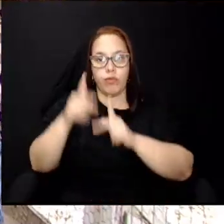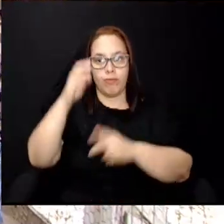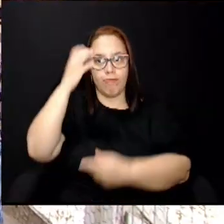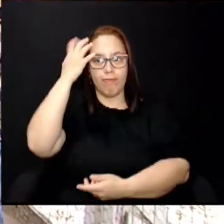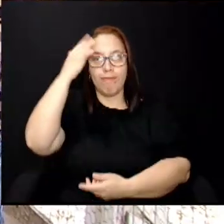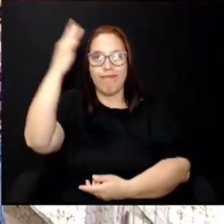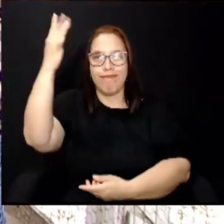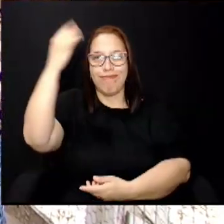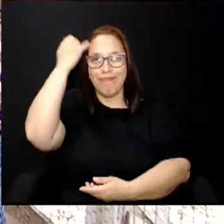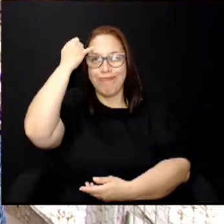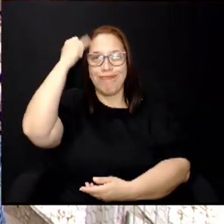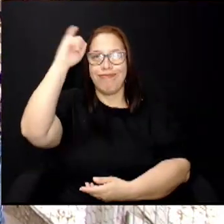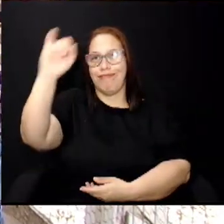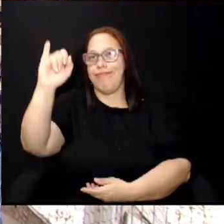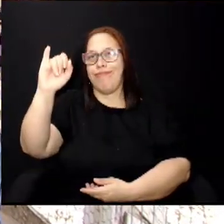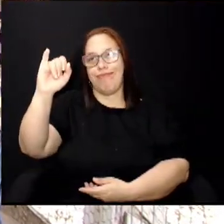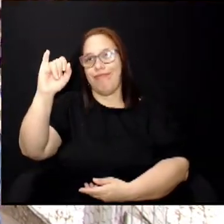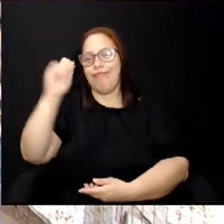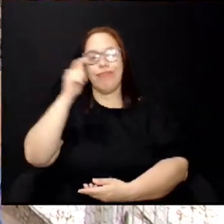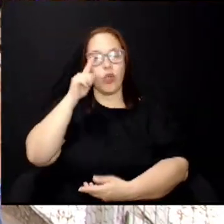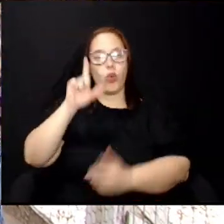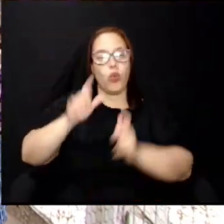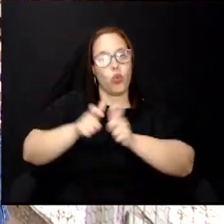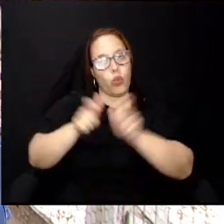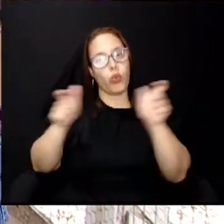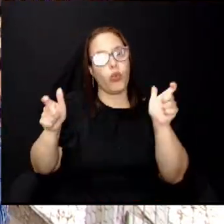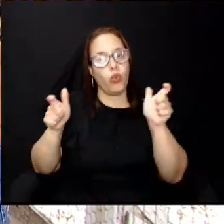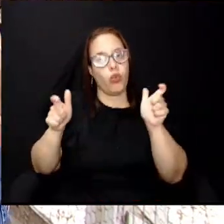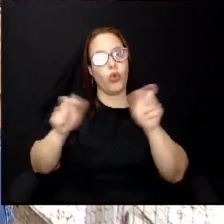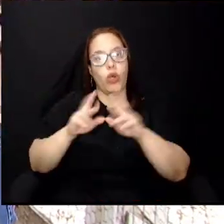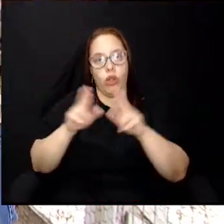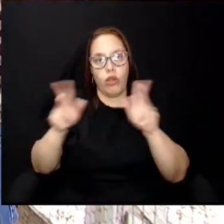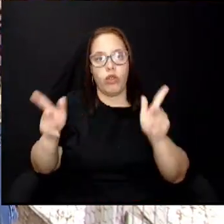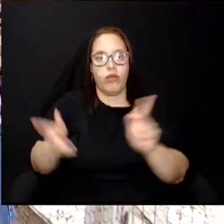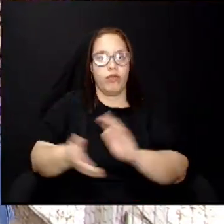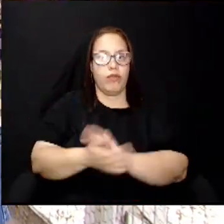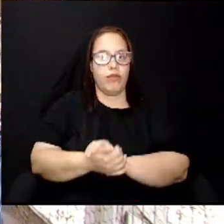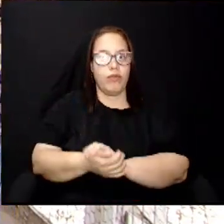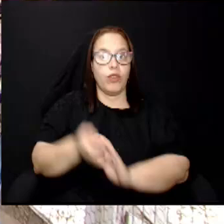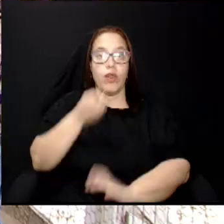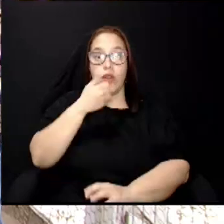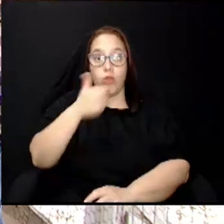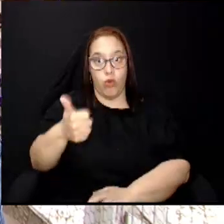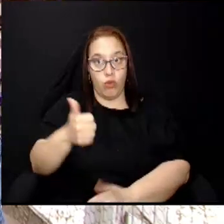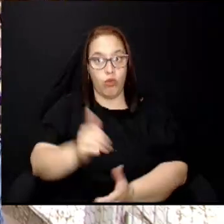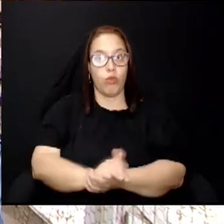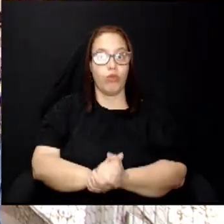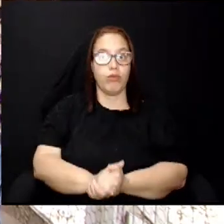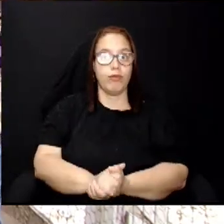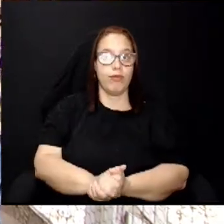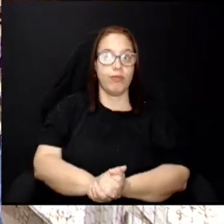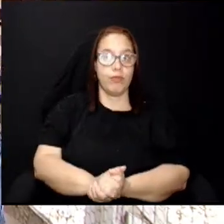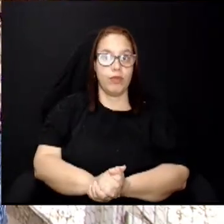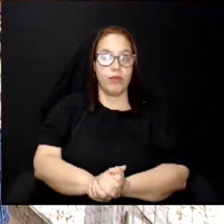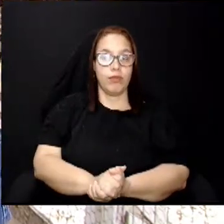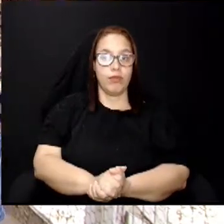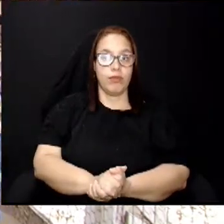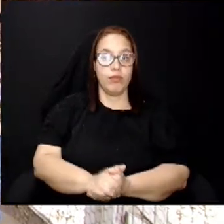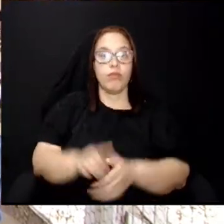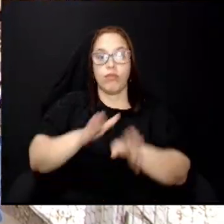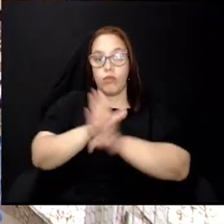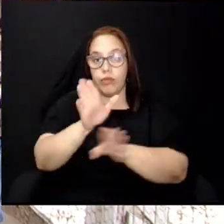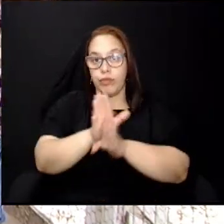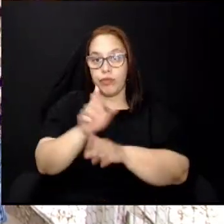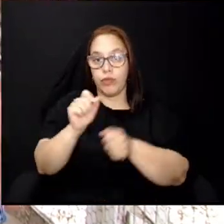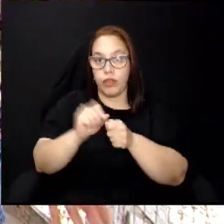consegue crescer mesmo na diversidade. Isso é muito bom, né? Mas eu, assim, se fosse para indicar, você faria zootecnia de